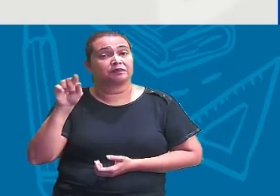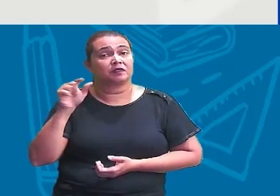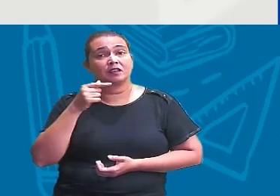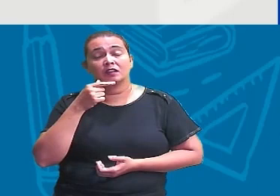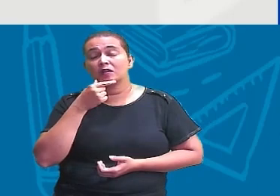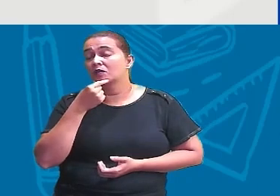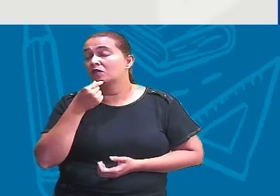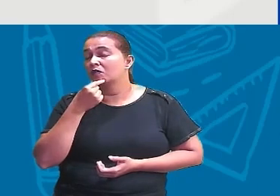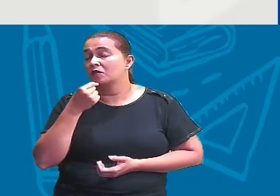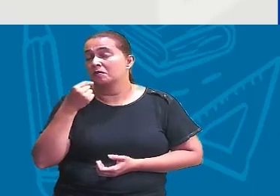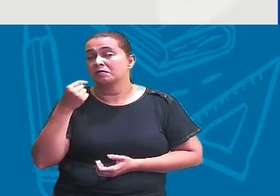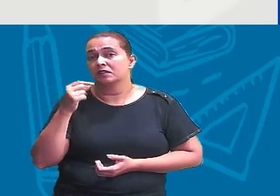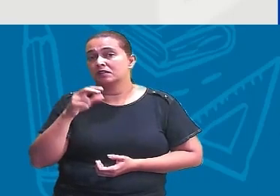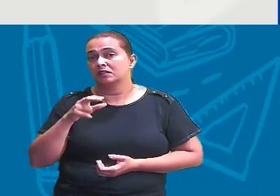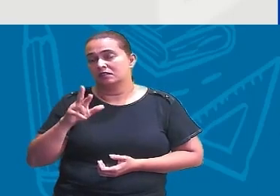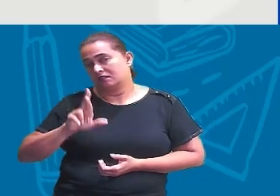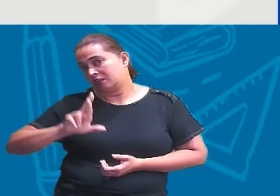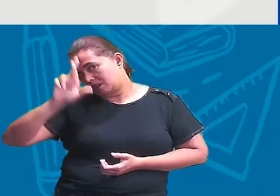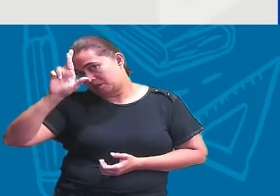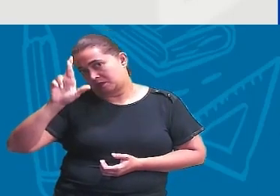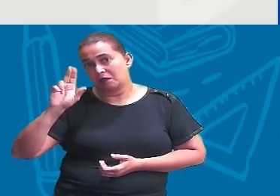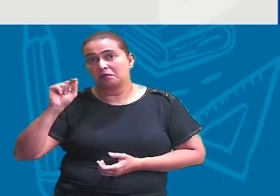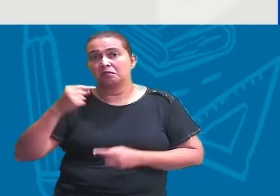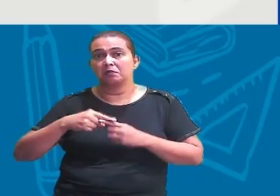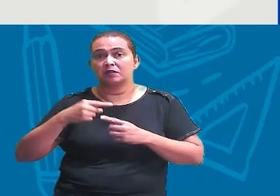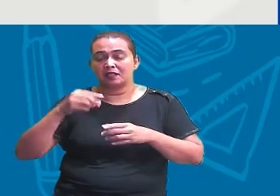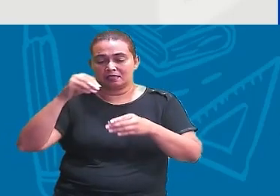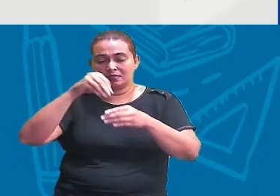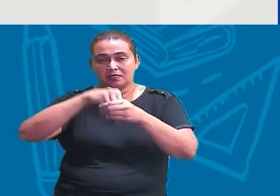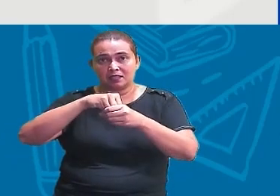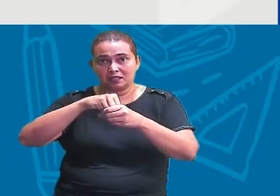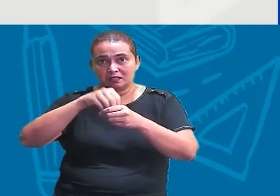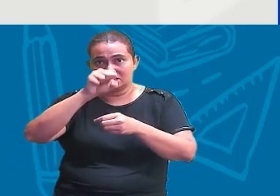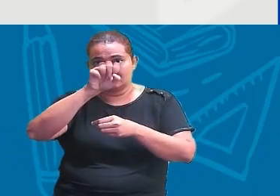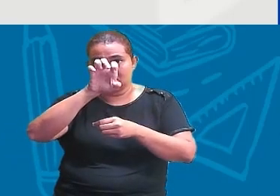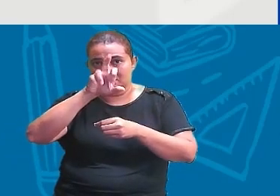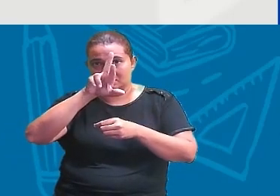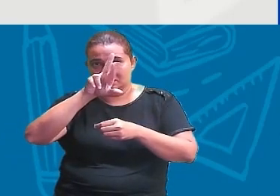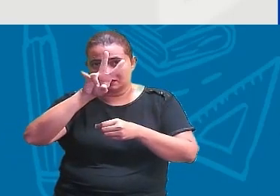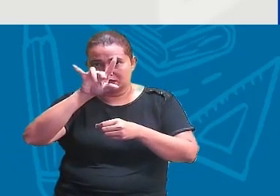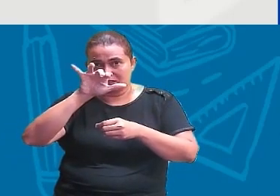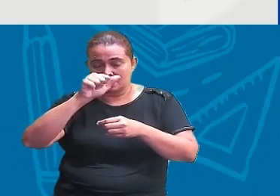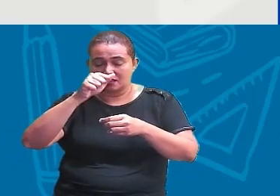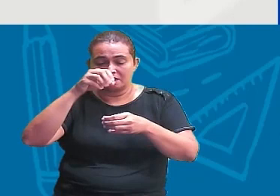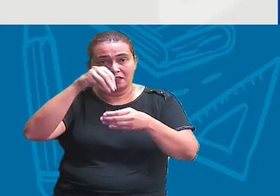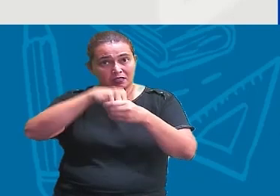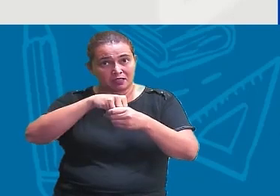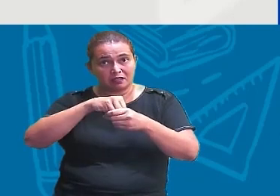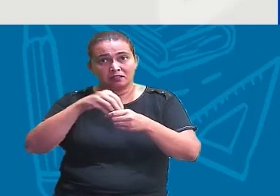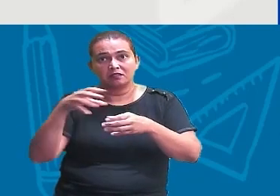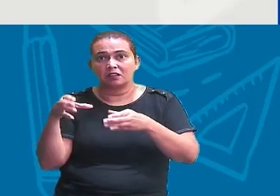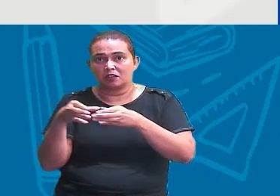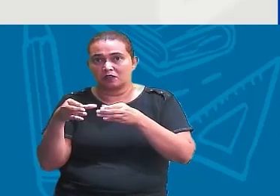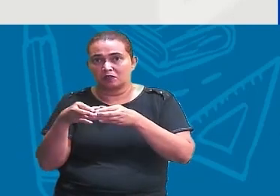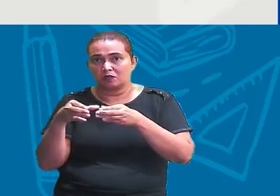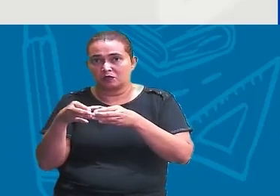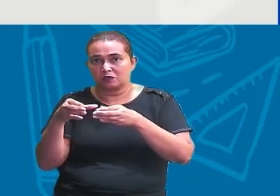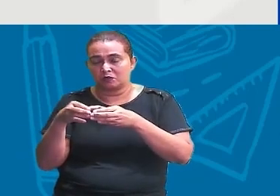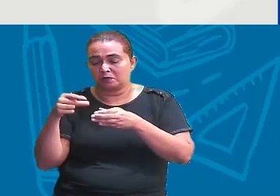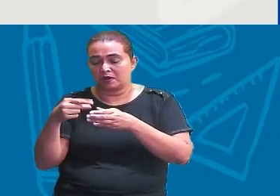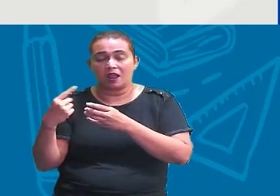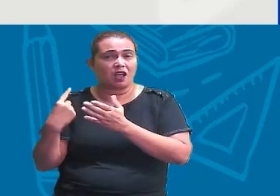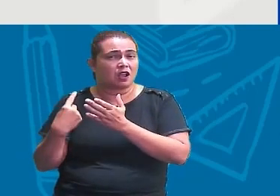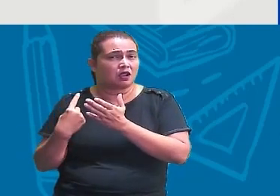era contra o domínio do Império Austro-Húngaro, representado por esse príncipe Francisco Ferdinando, e por